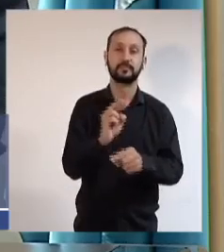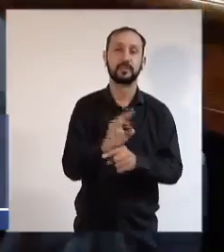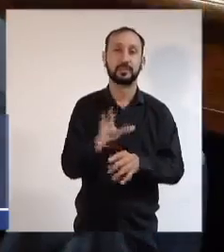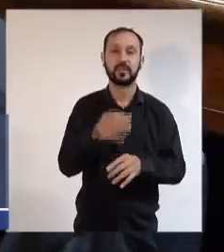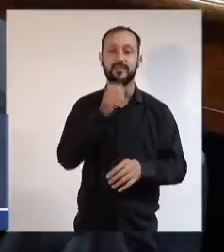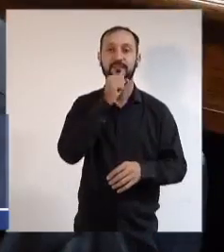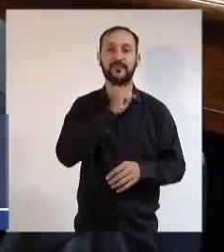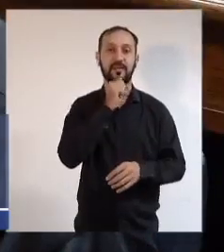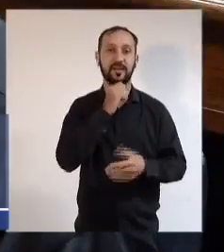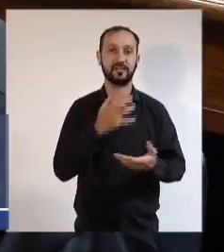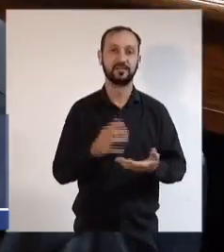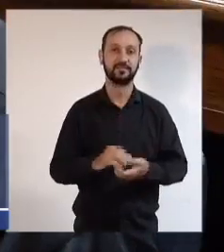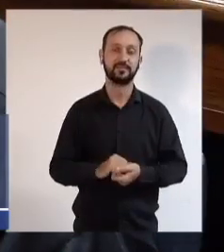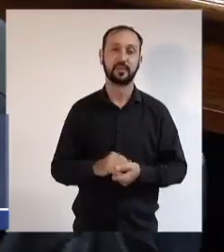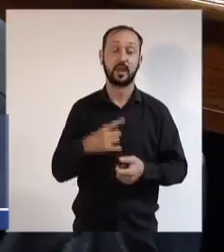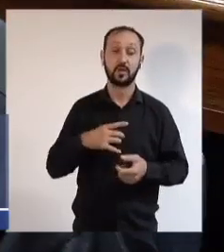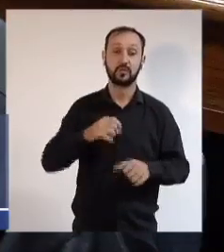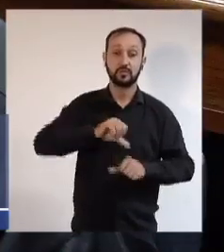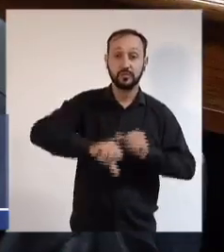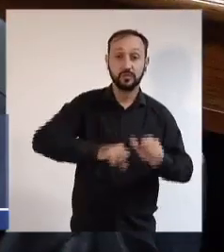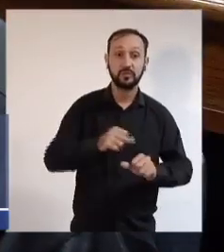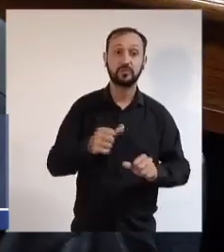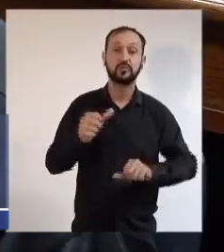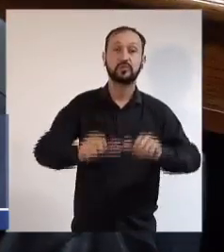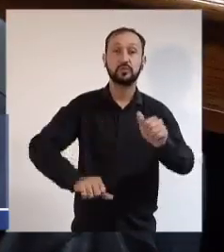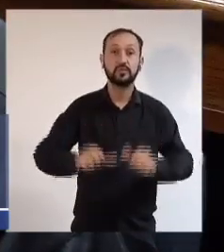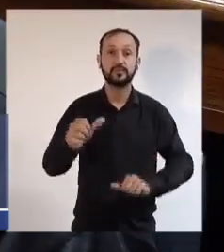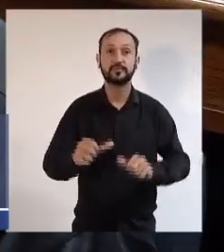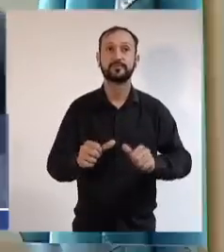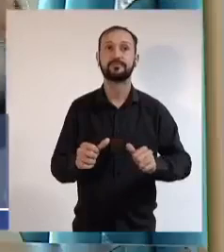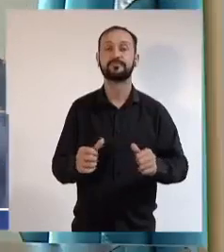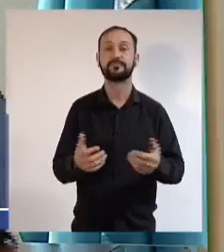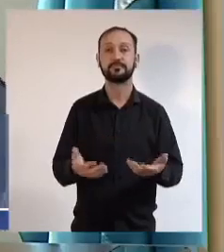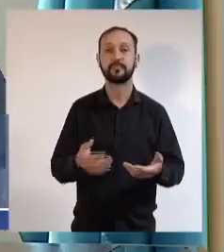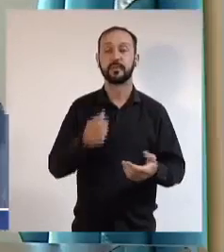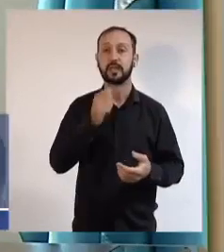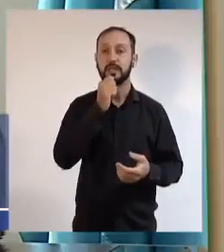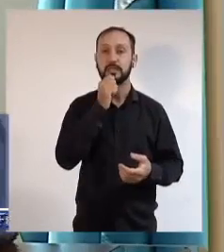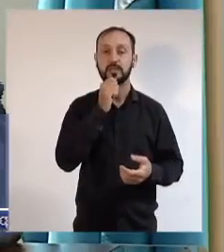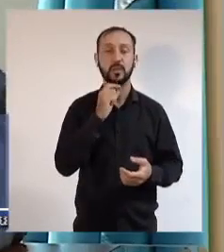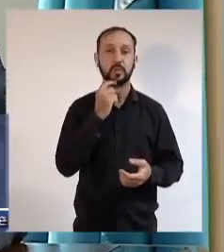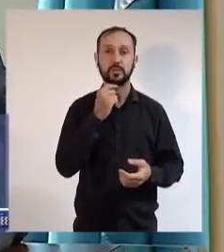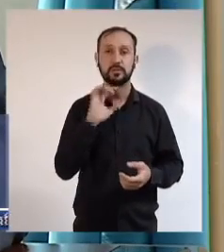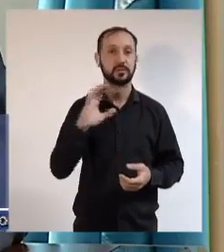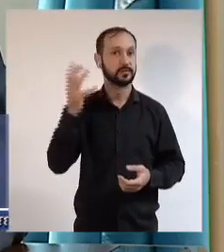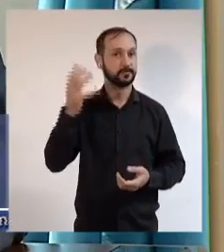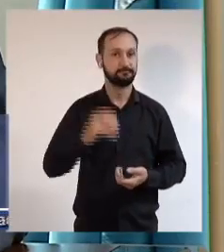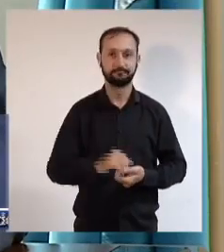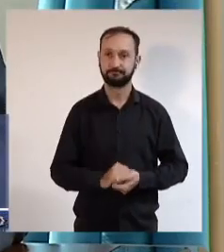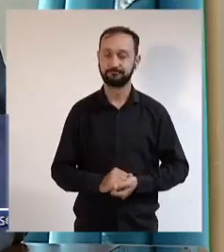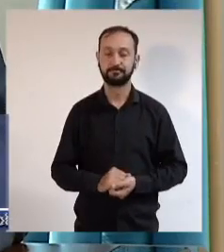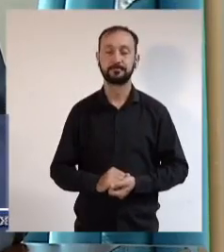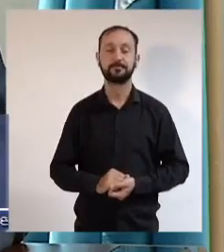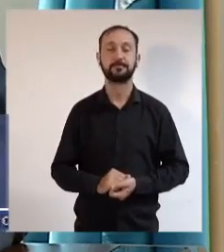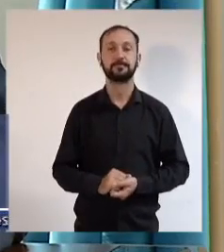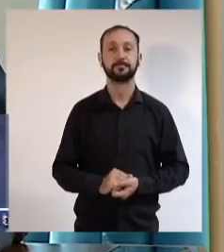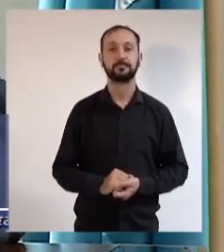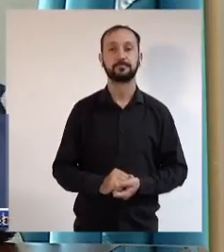já a revisão do plano de manejo que não aconteceu né